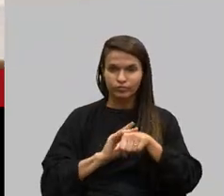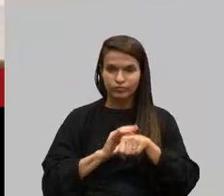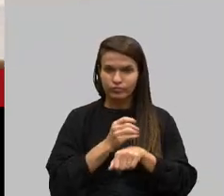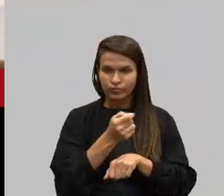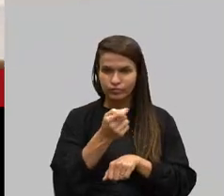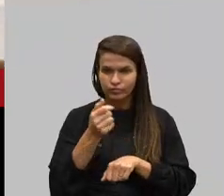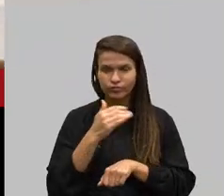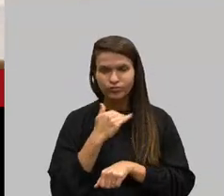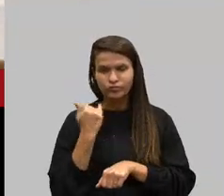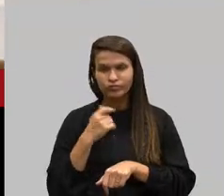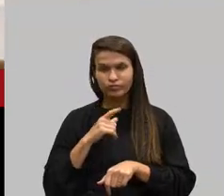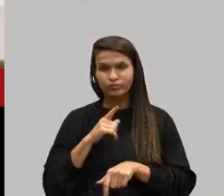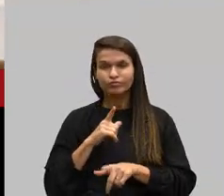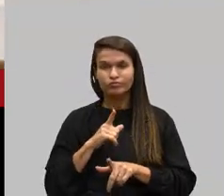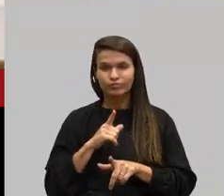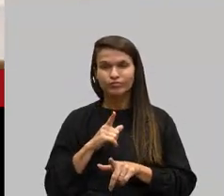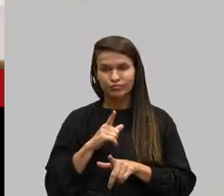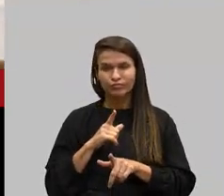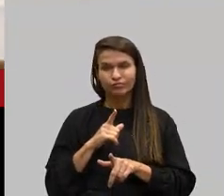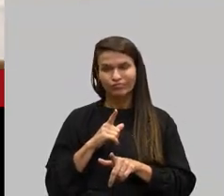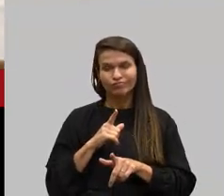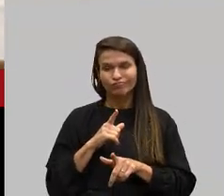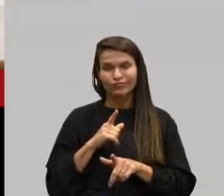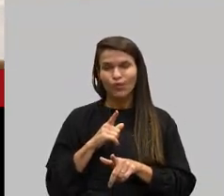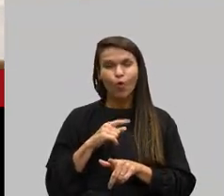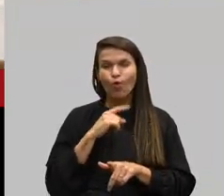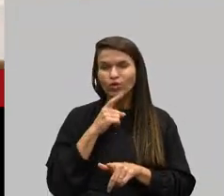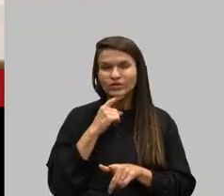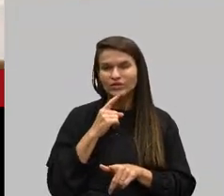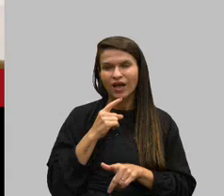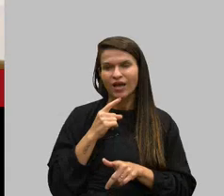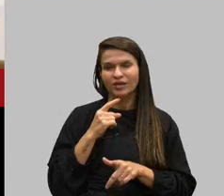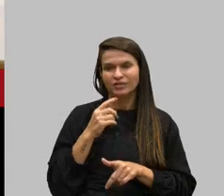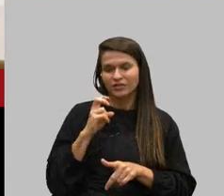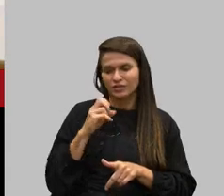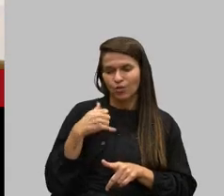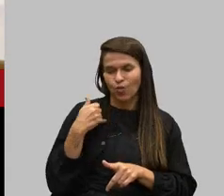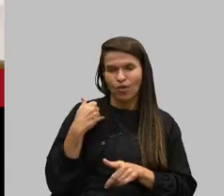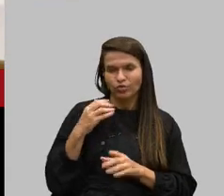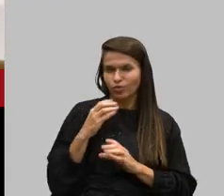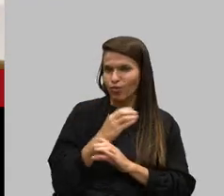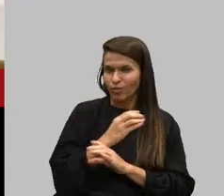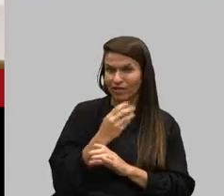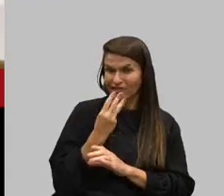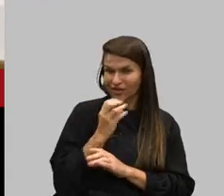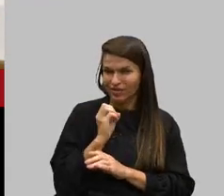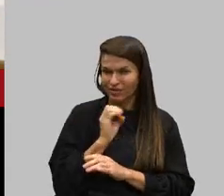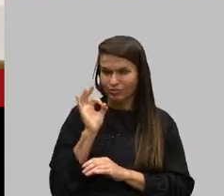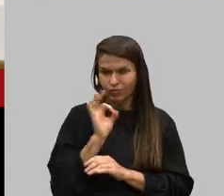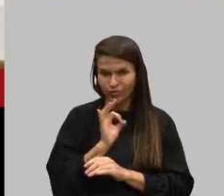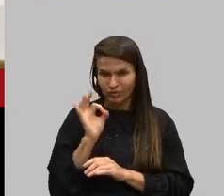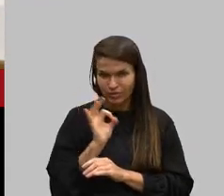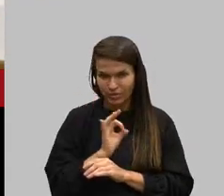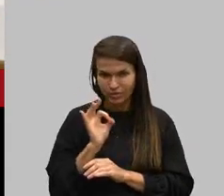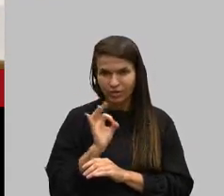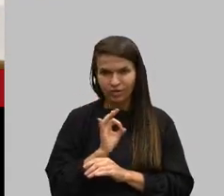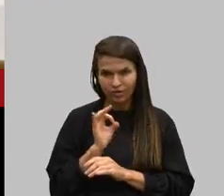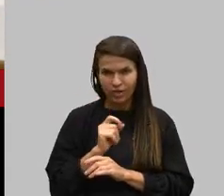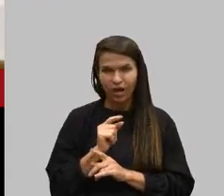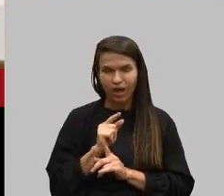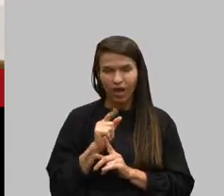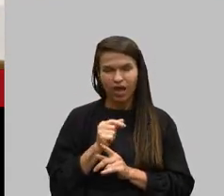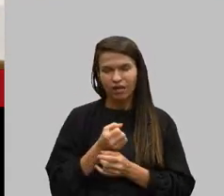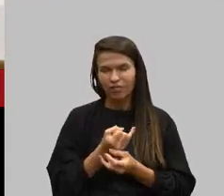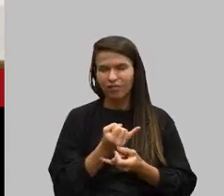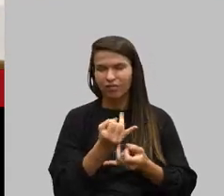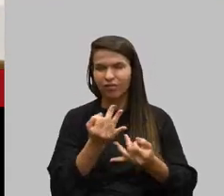morrem antes dos 5 anos de idade 30% são centenas de